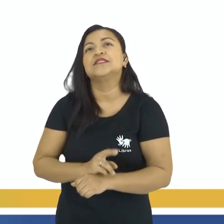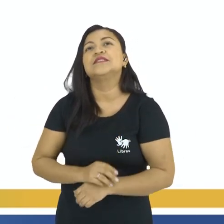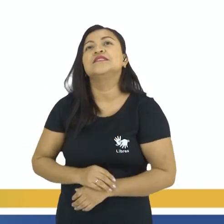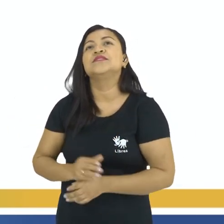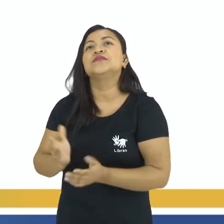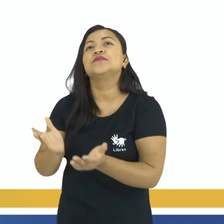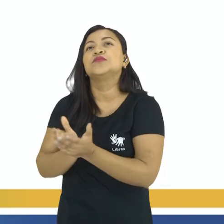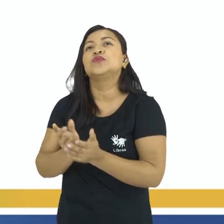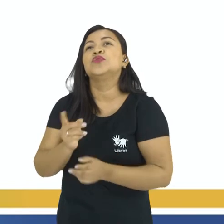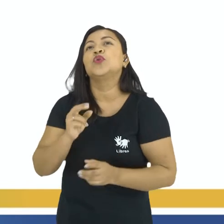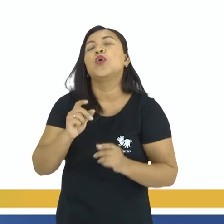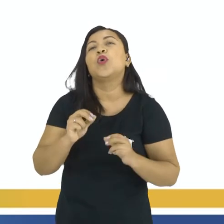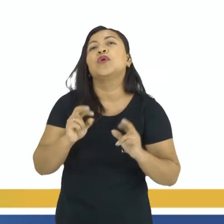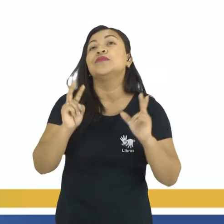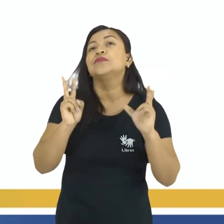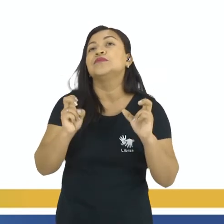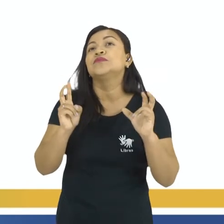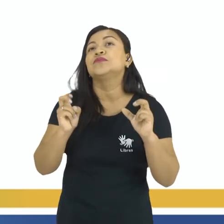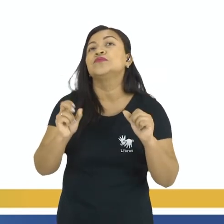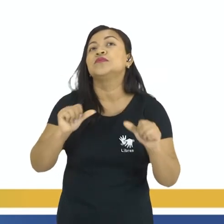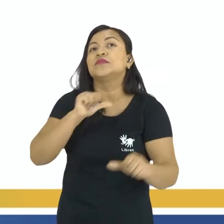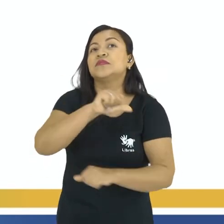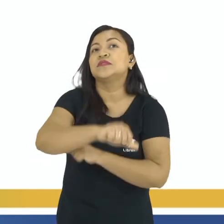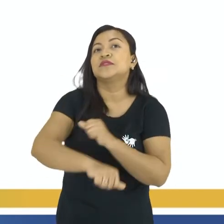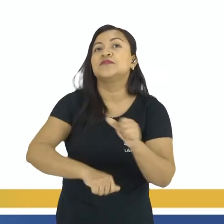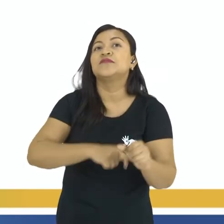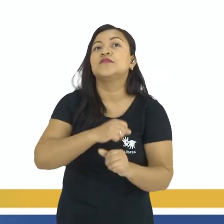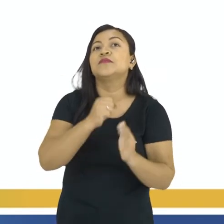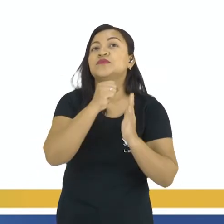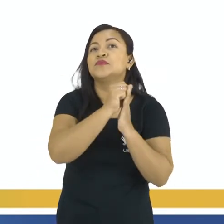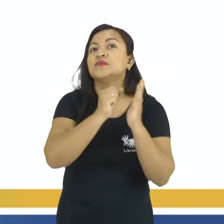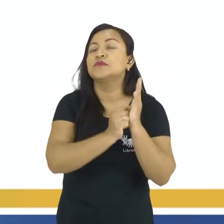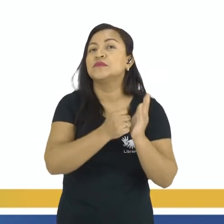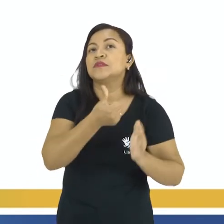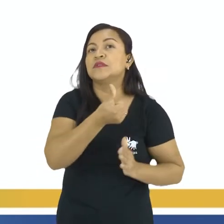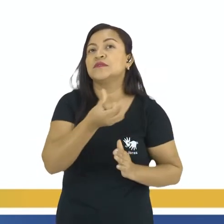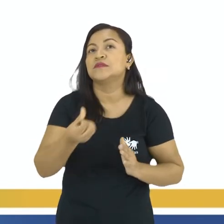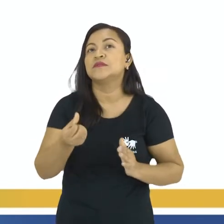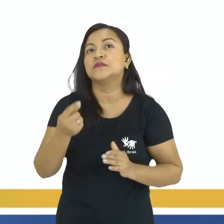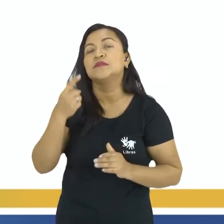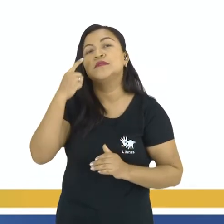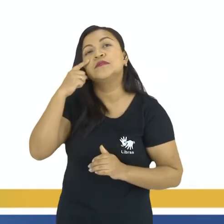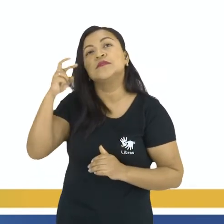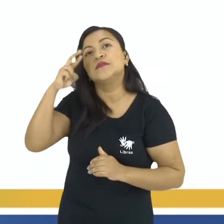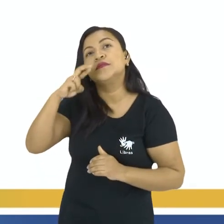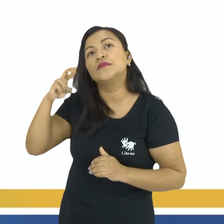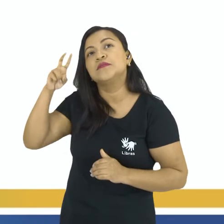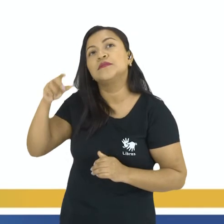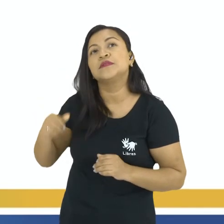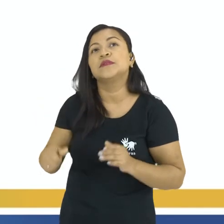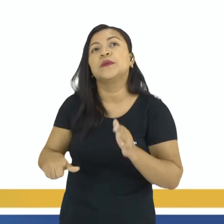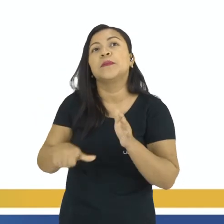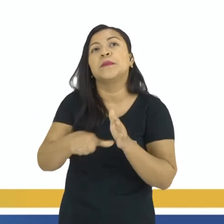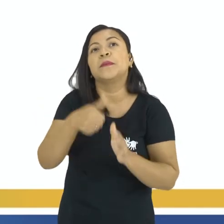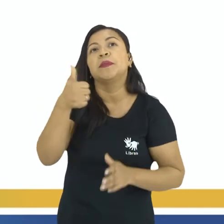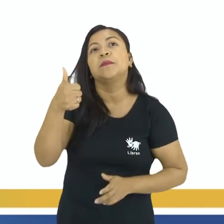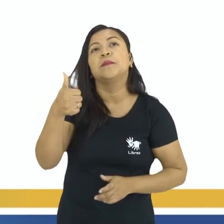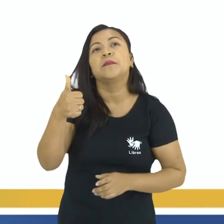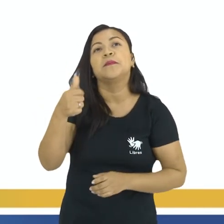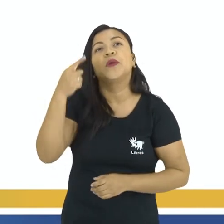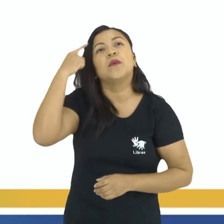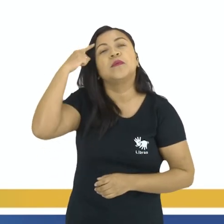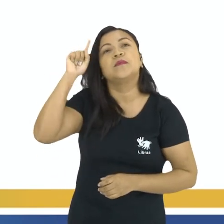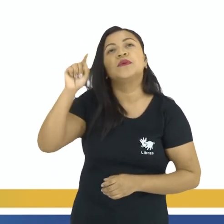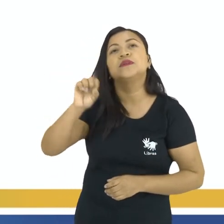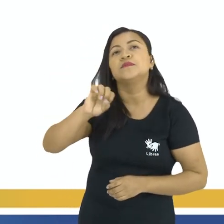século XVI, analise as afirmativas seguintes. Primeira, o pensamento de John Hus